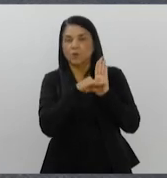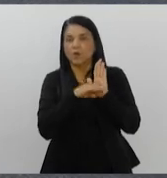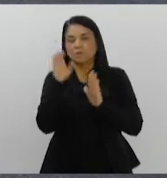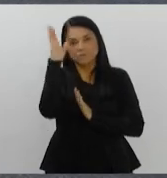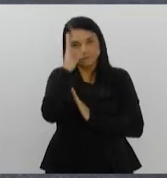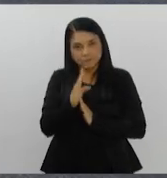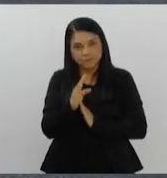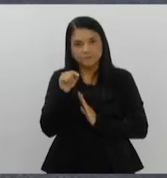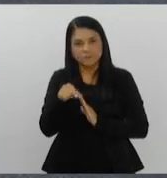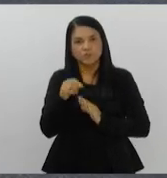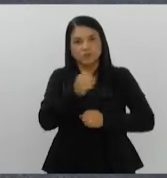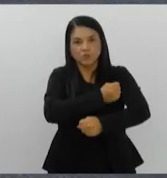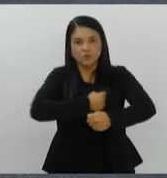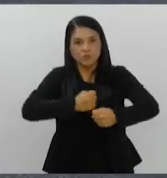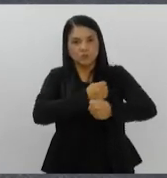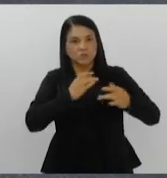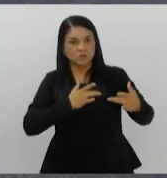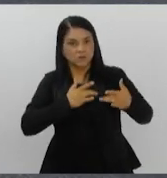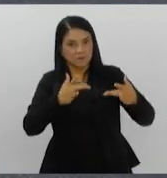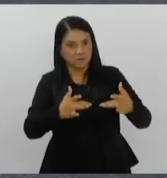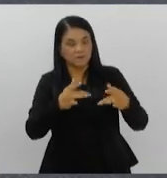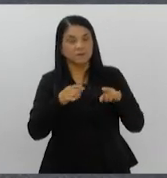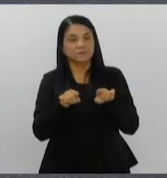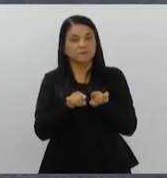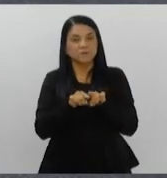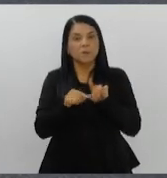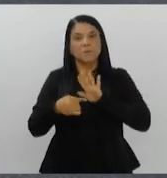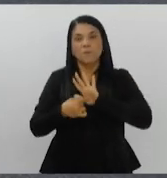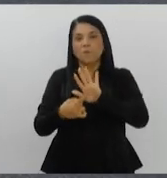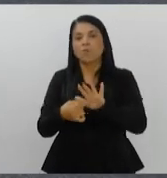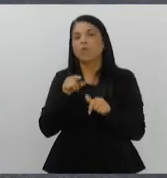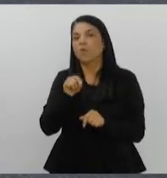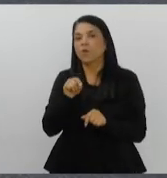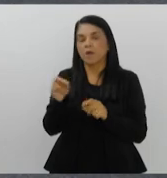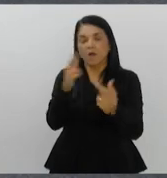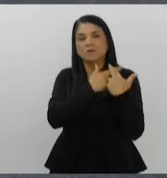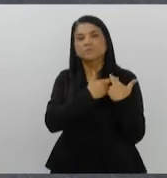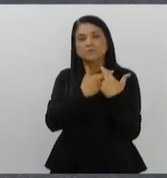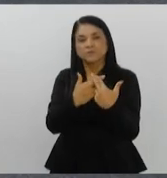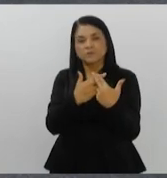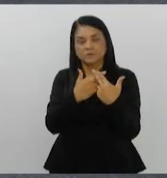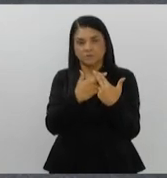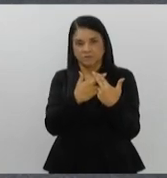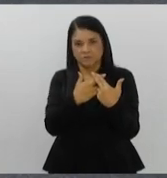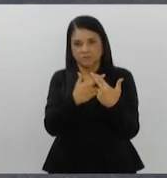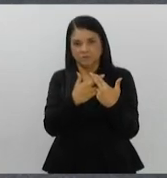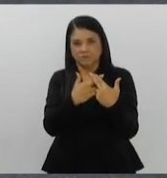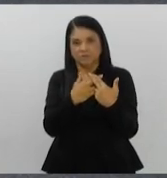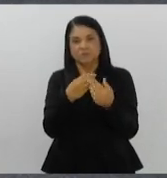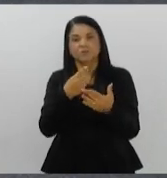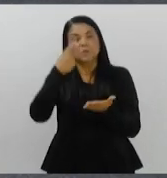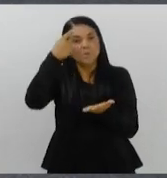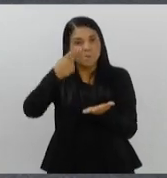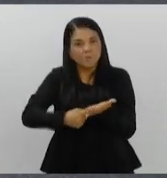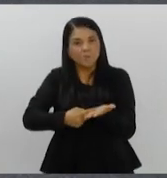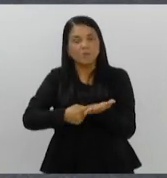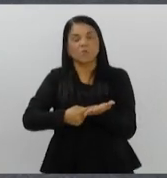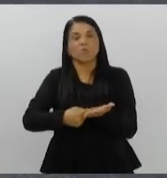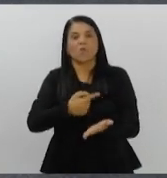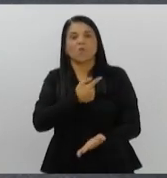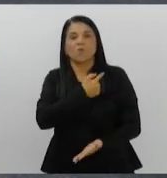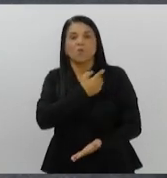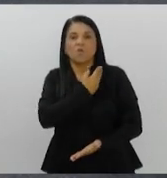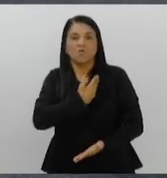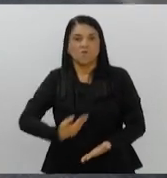Nacional de Cozinhas Solidárias, mas que traz consigo a responsabilidade de comprometer o governo do